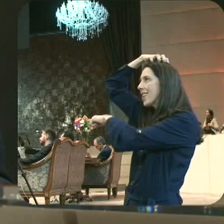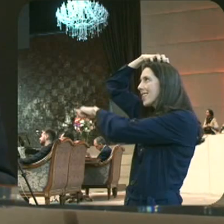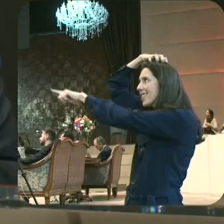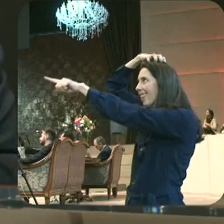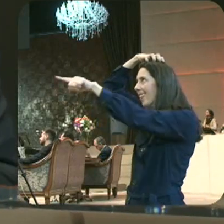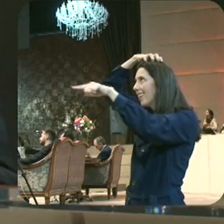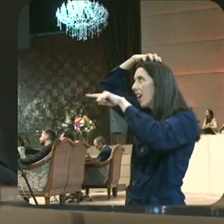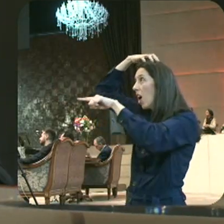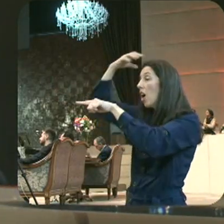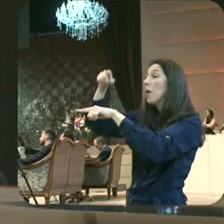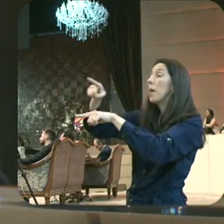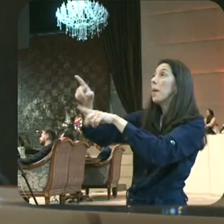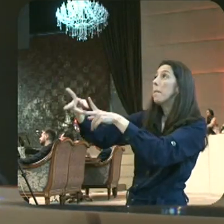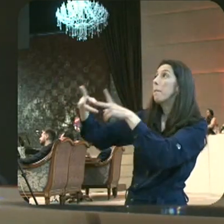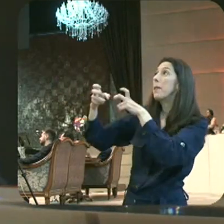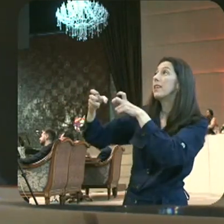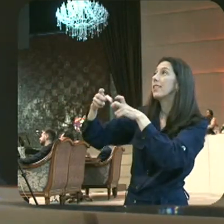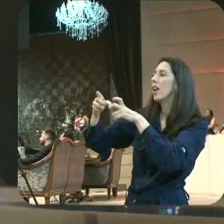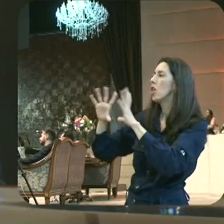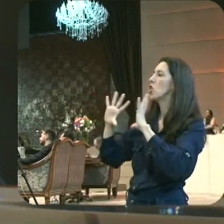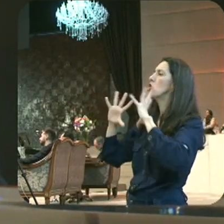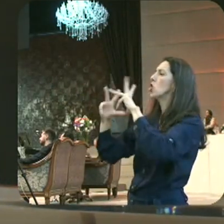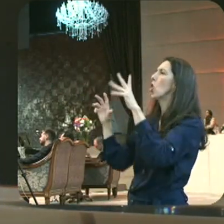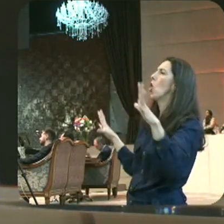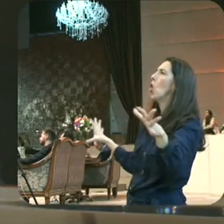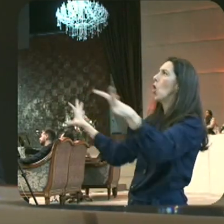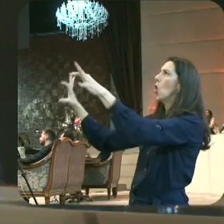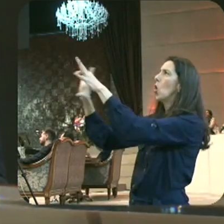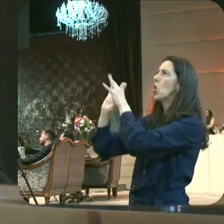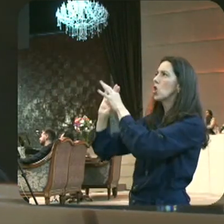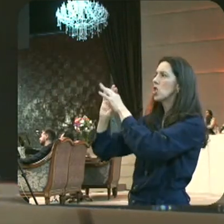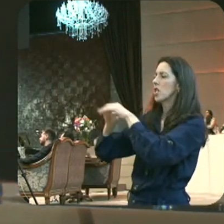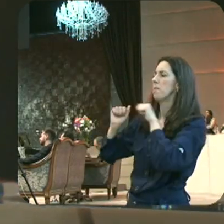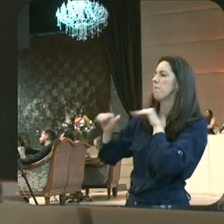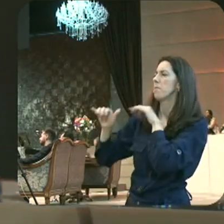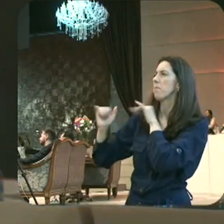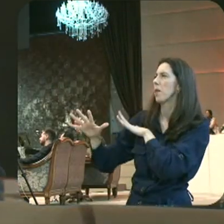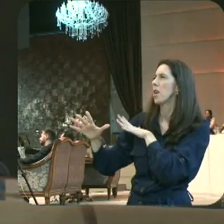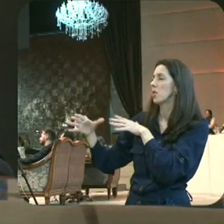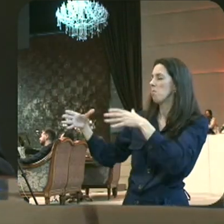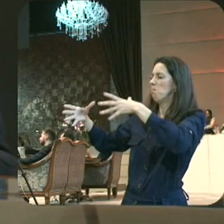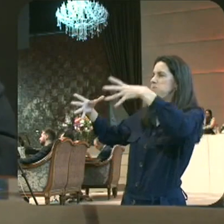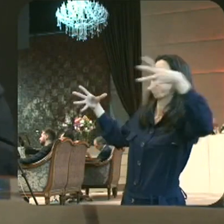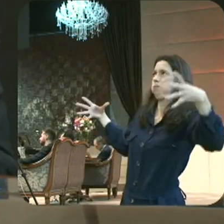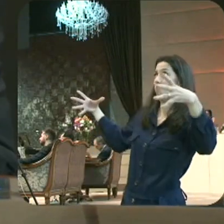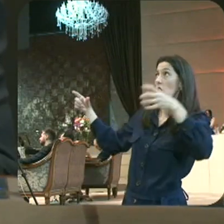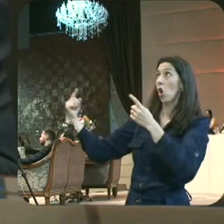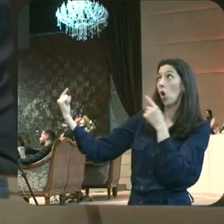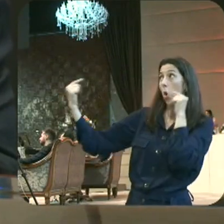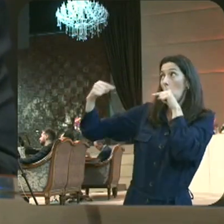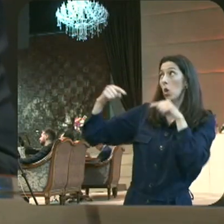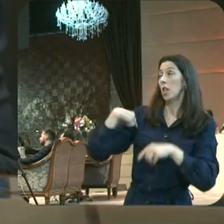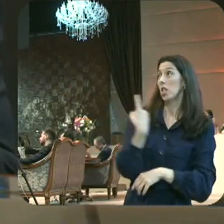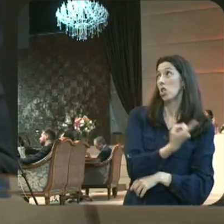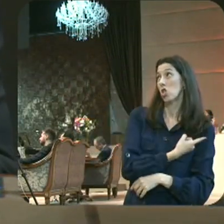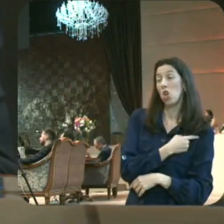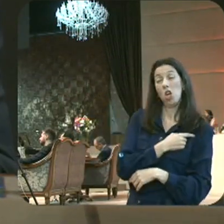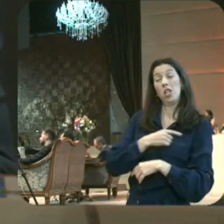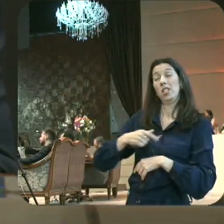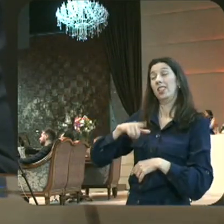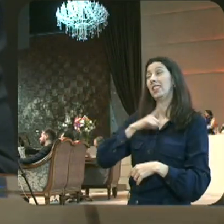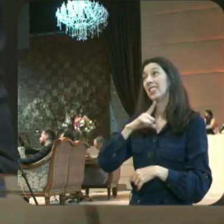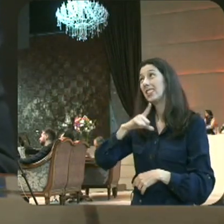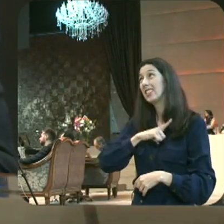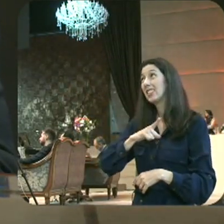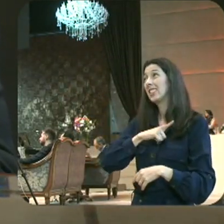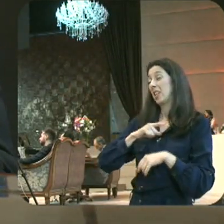falar disso, vão se unir, formar um grande exército contra nós, e vai ser uma grande batalha tão difícil